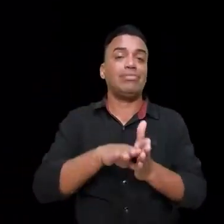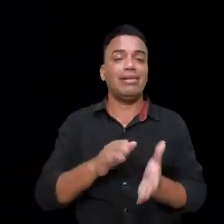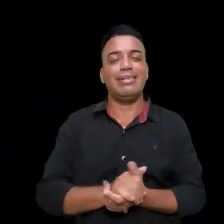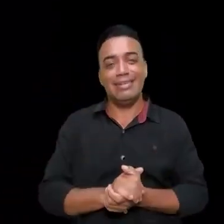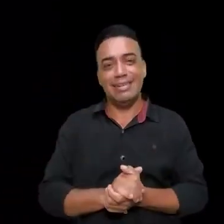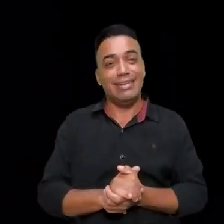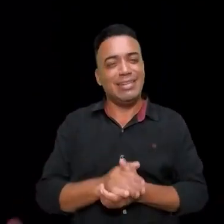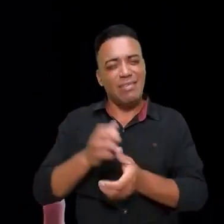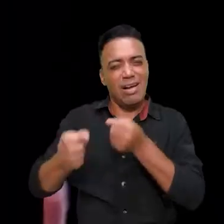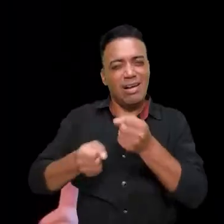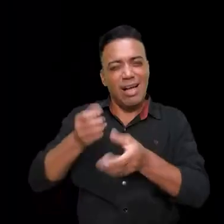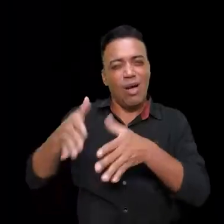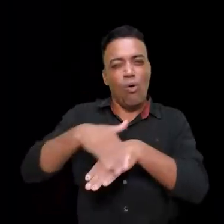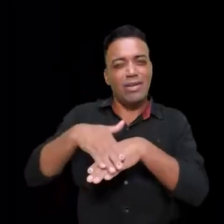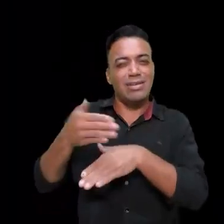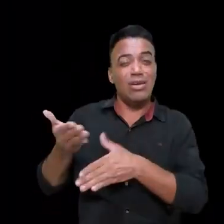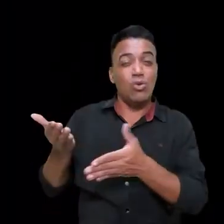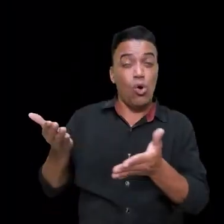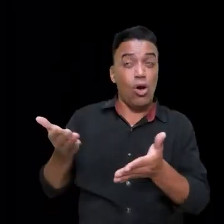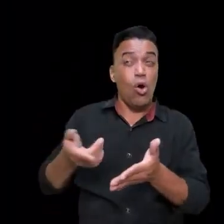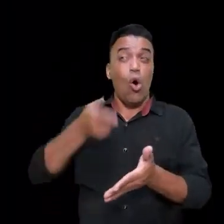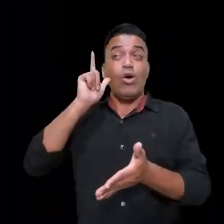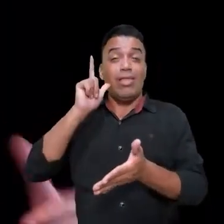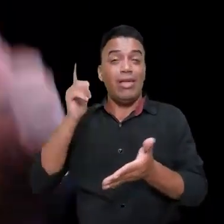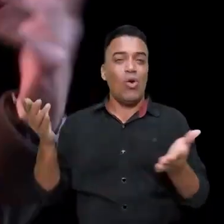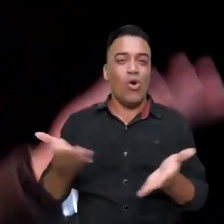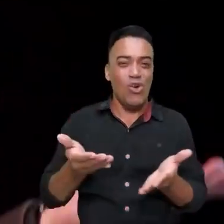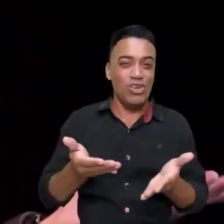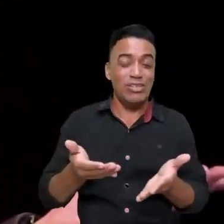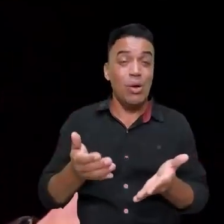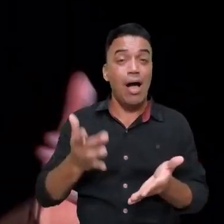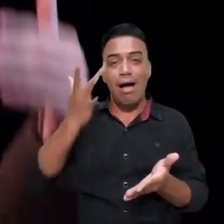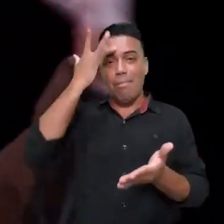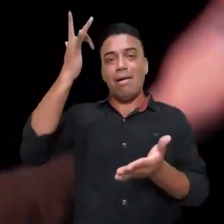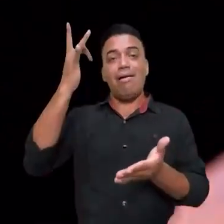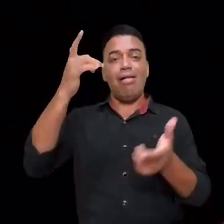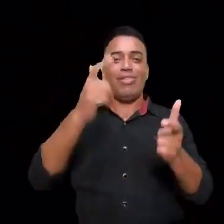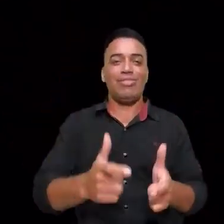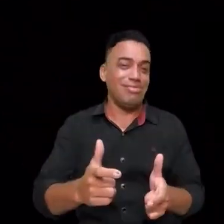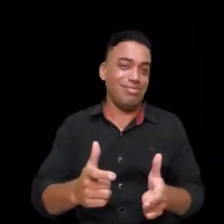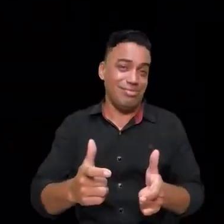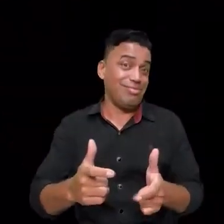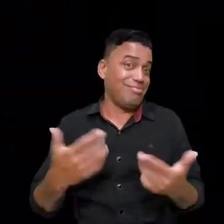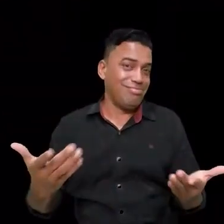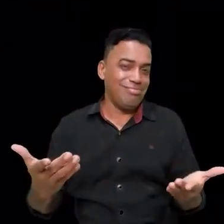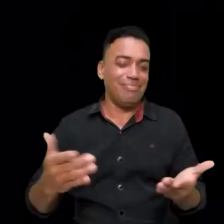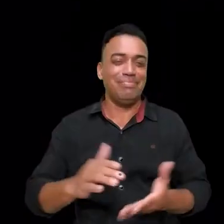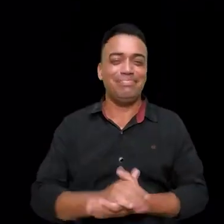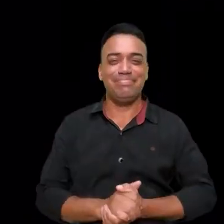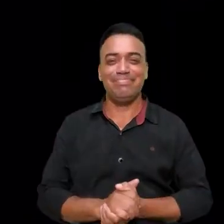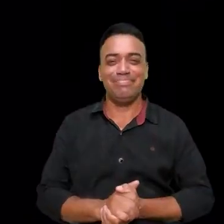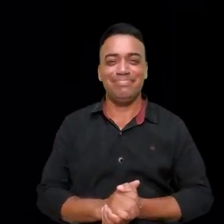ali fora agora, amanhã hoje foi ontem. Então, amanhã é esse lugar, né? Amanhã. E disse isso.